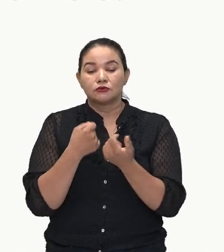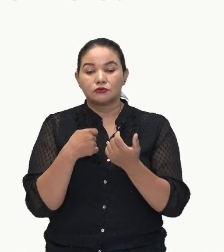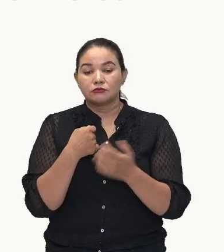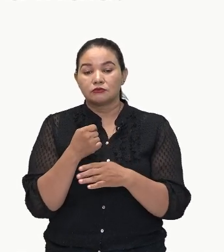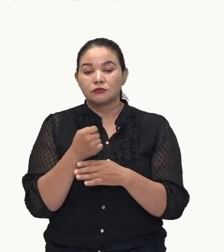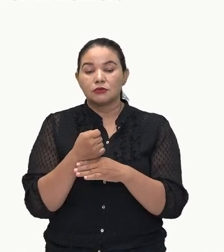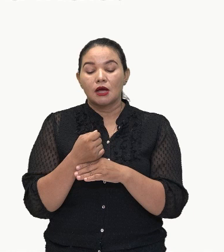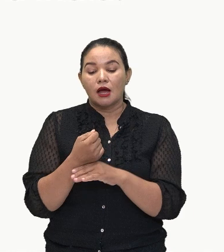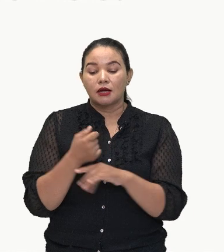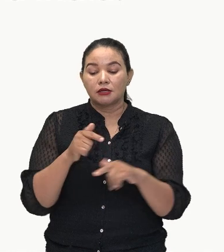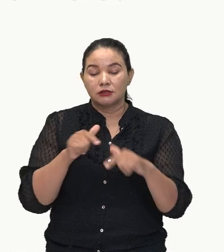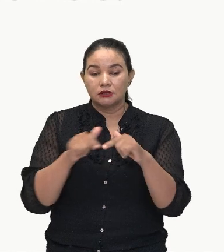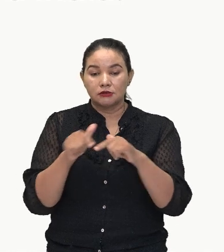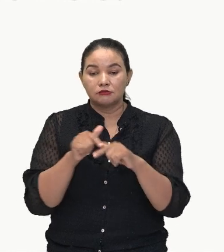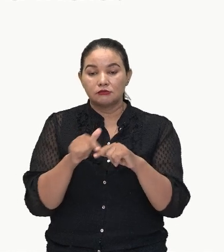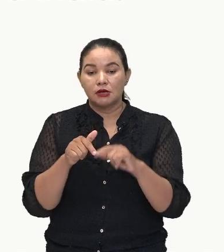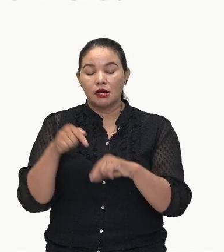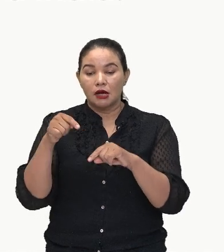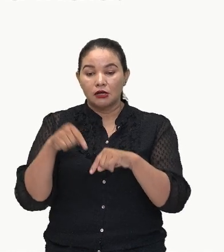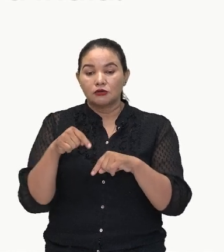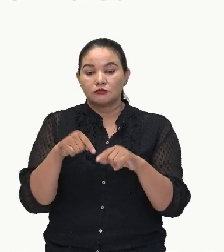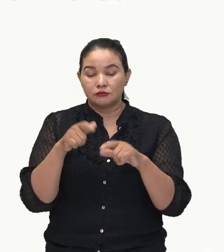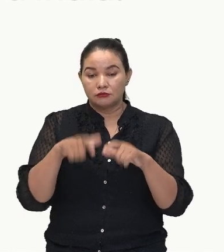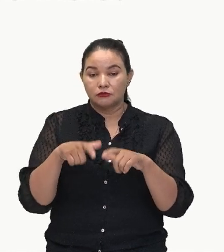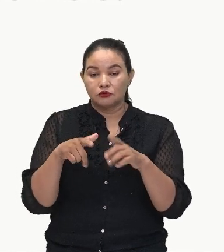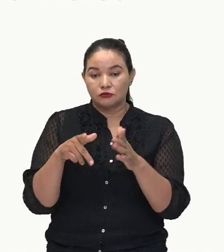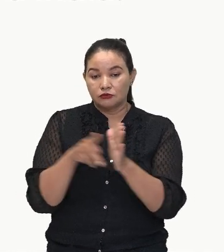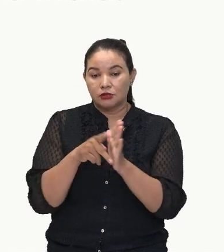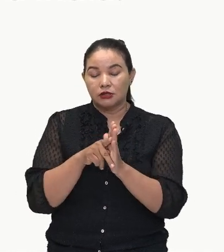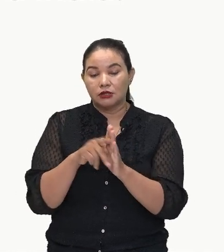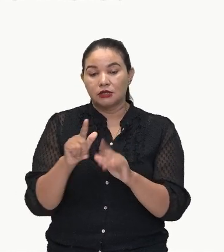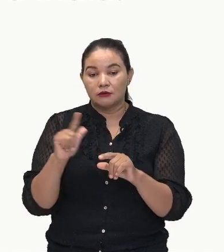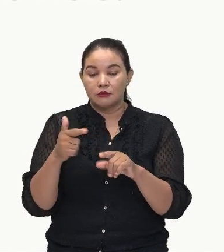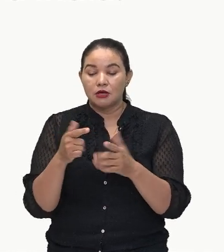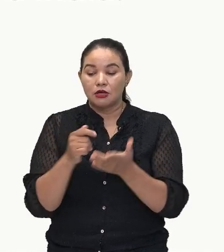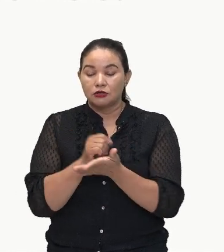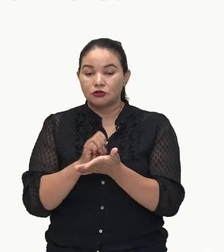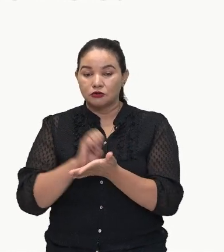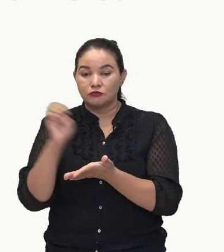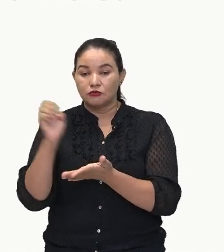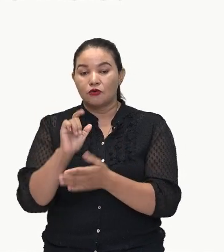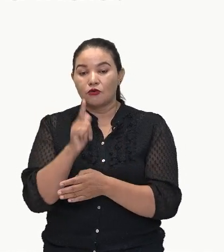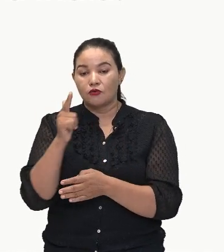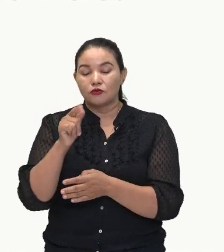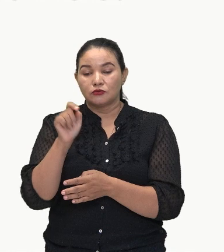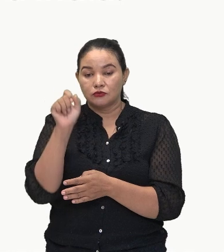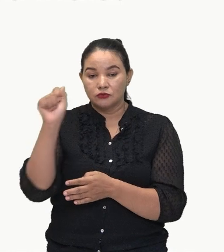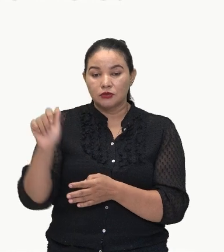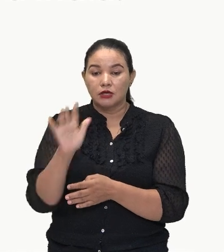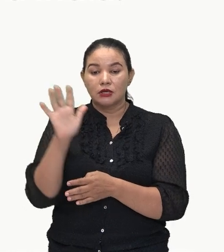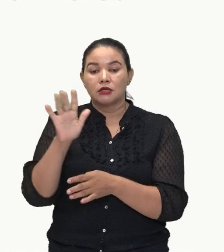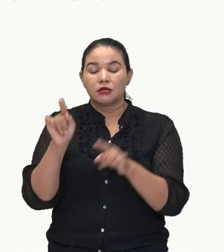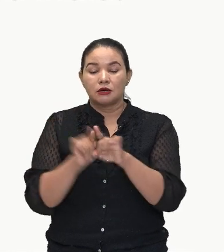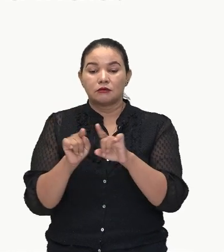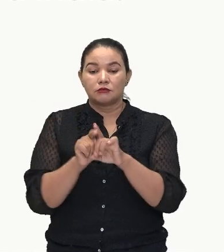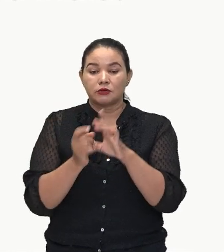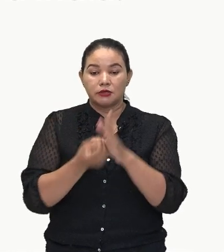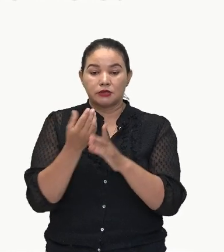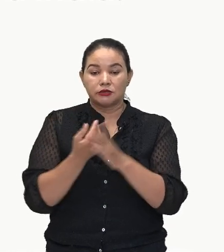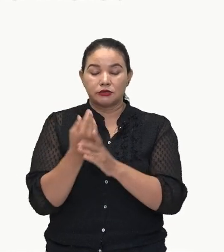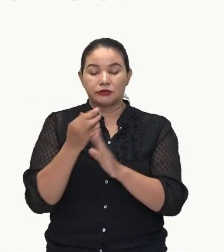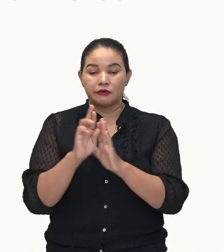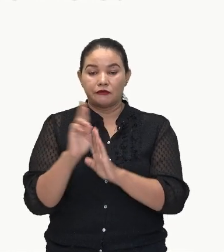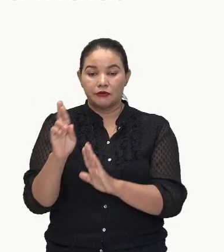interno, mas ela exporte para outros países asiáticos, fazendo com que haja ali uma criação de referência